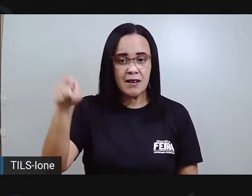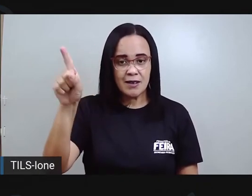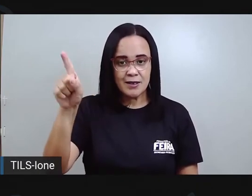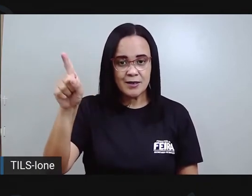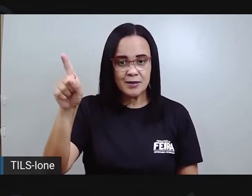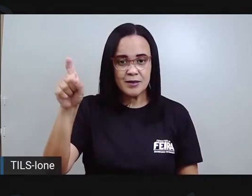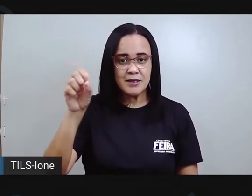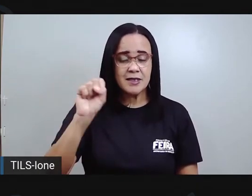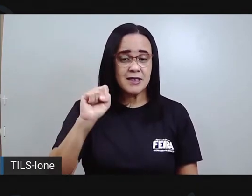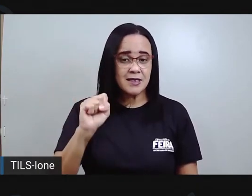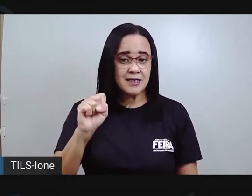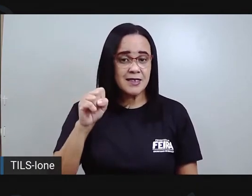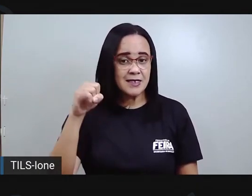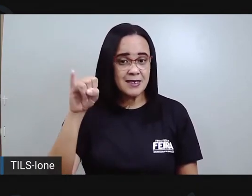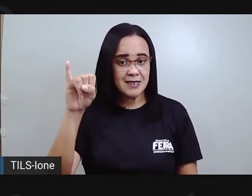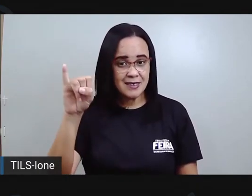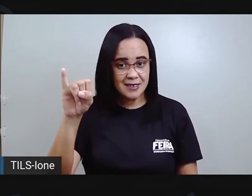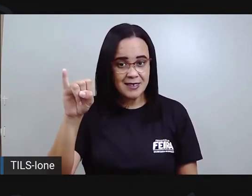si,